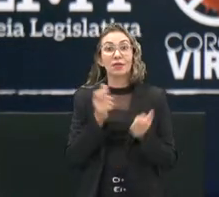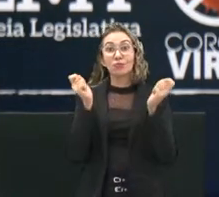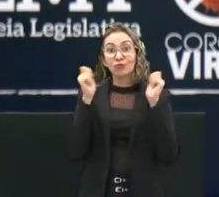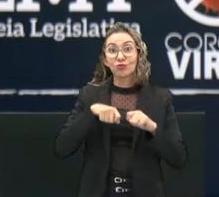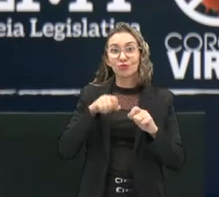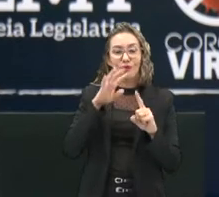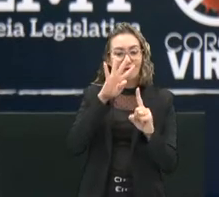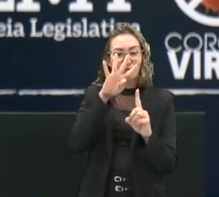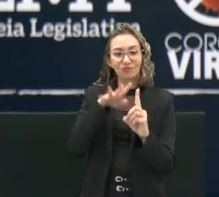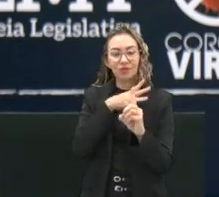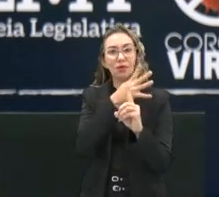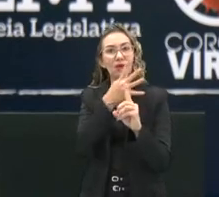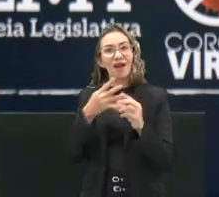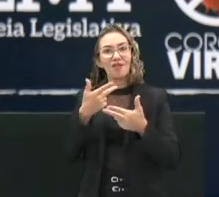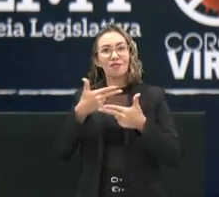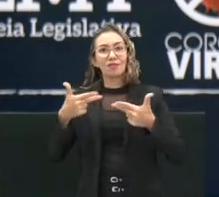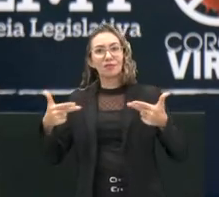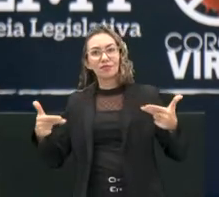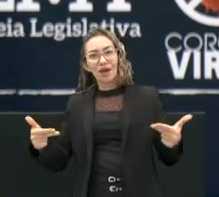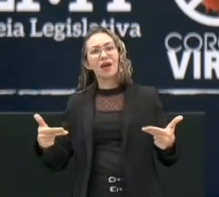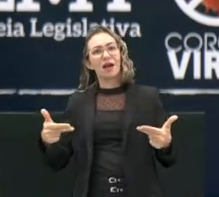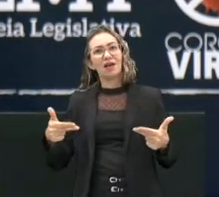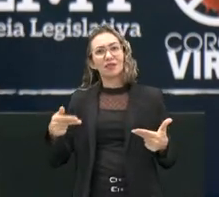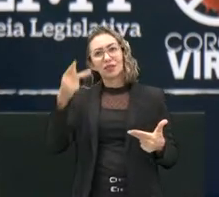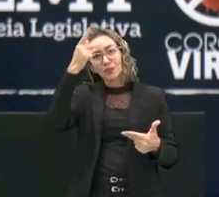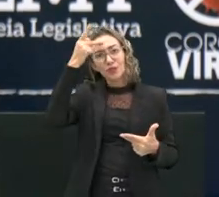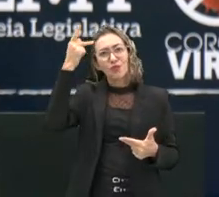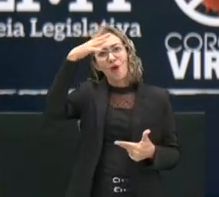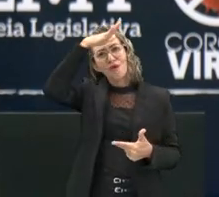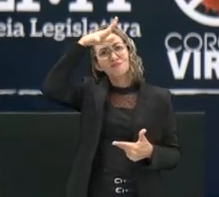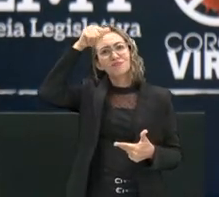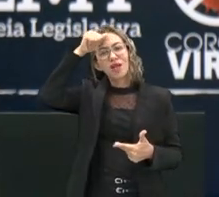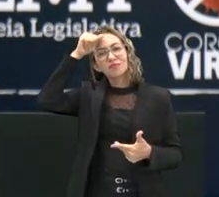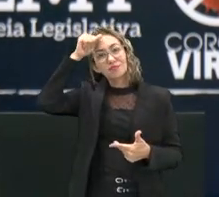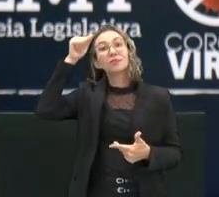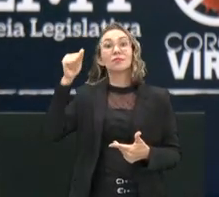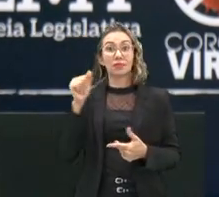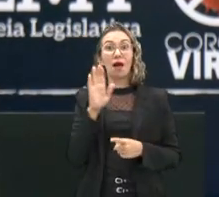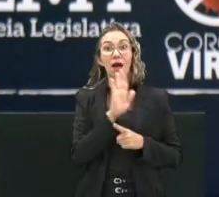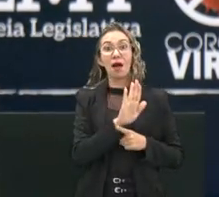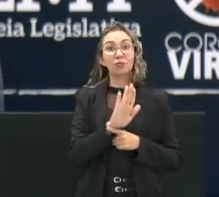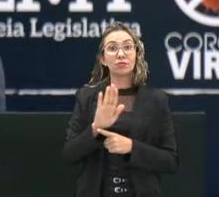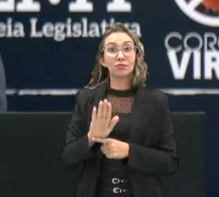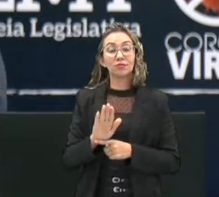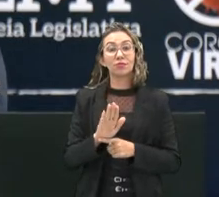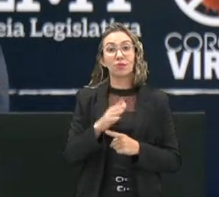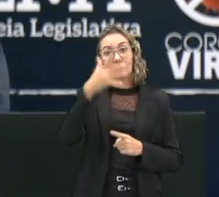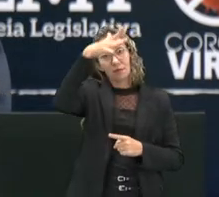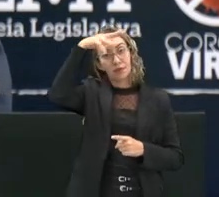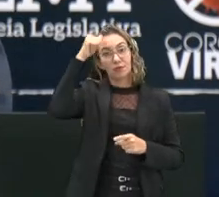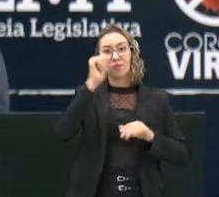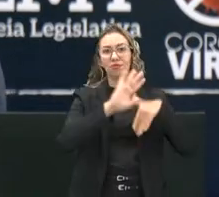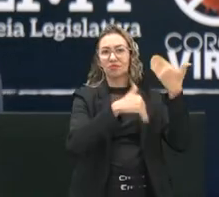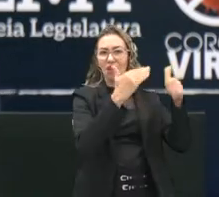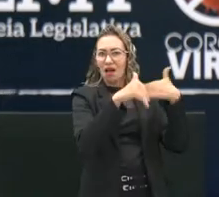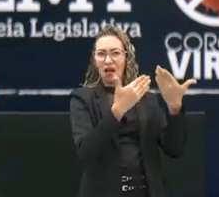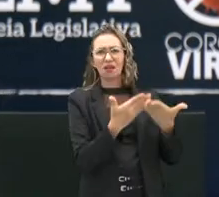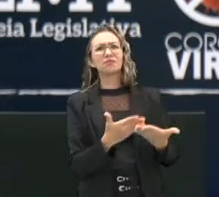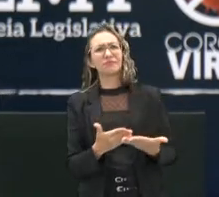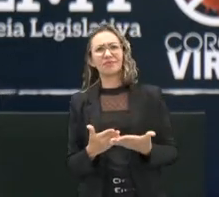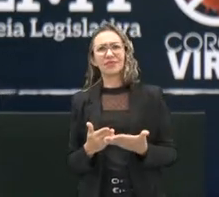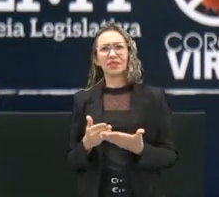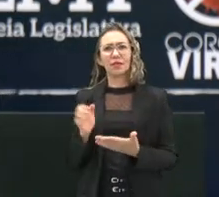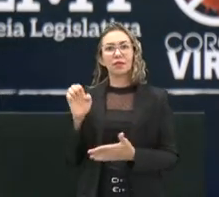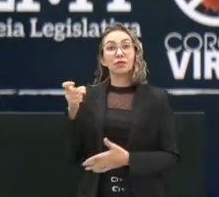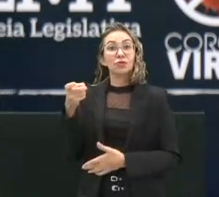mato-grossenses que contribuíram com esse Estado do Mato Grosso. Sem dúvida nenhuma, o nosso ex-senador Filinto Miller